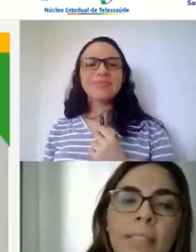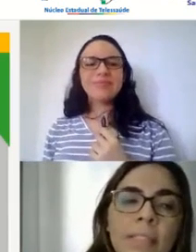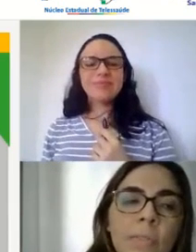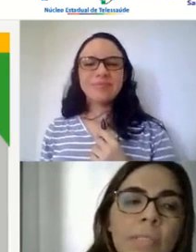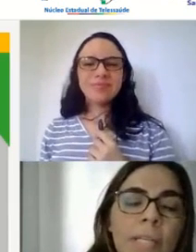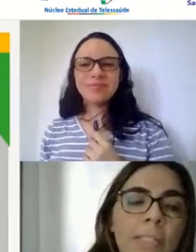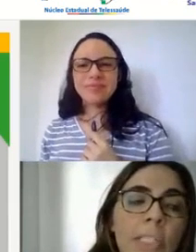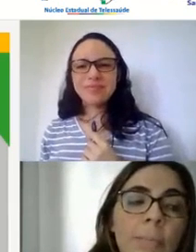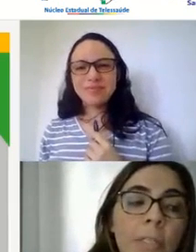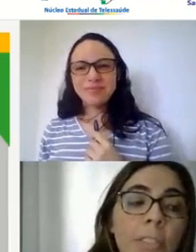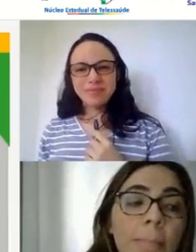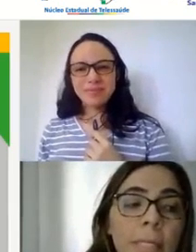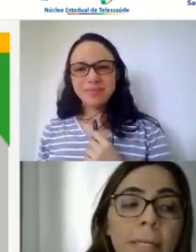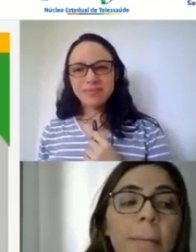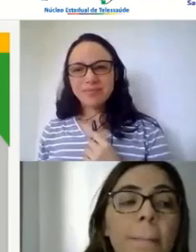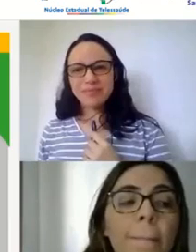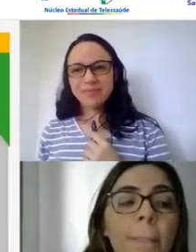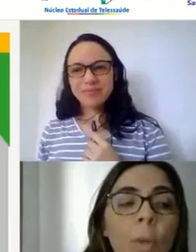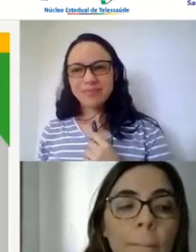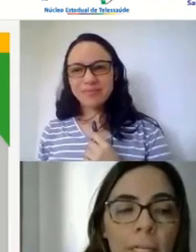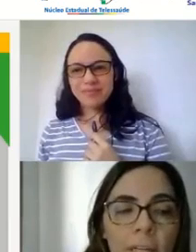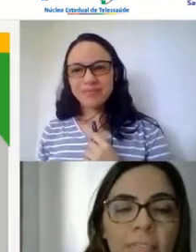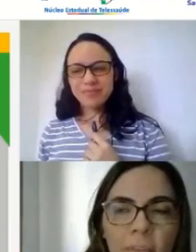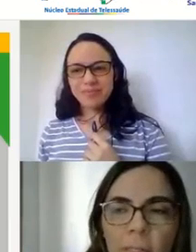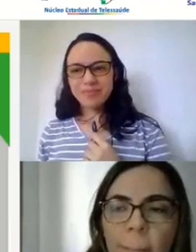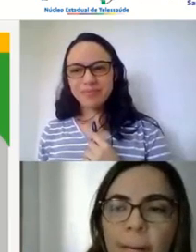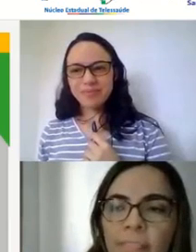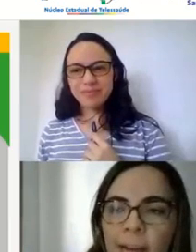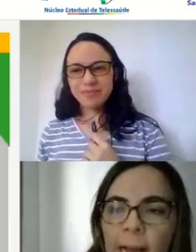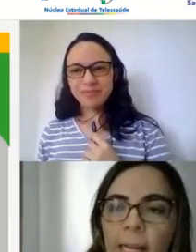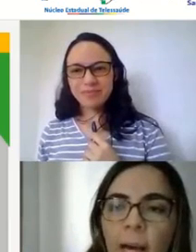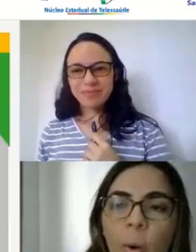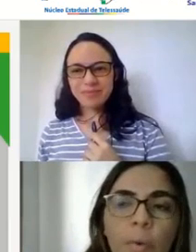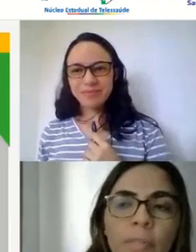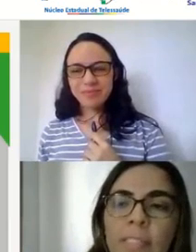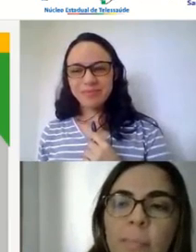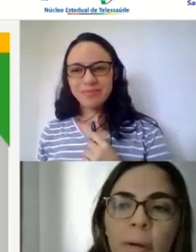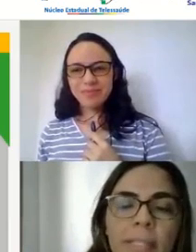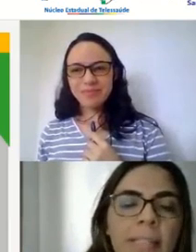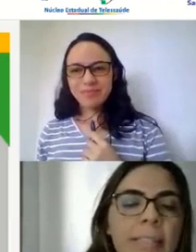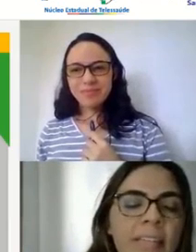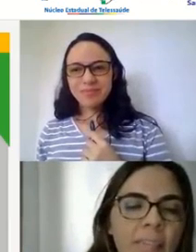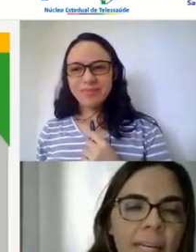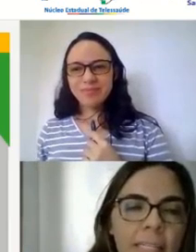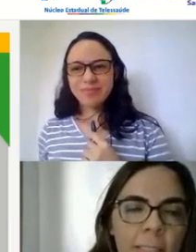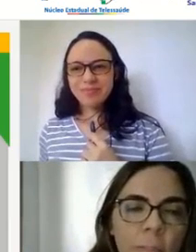gente pode abrir microfone para vocês podem escrever